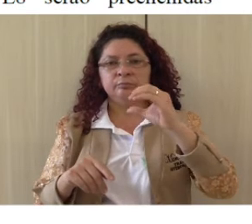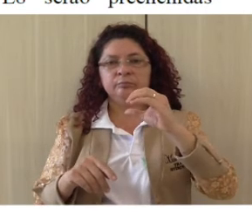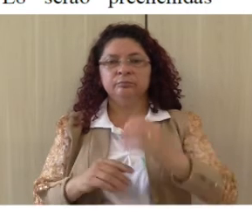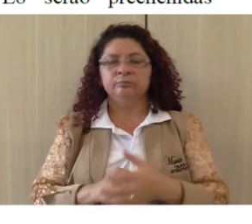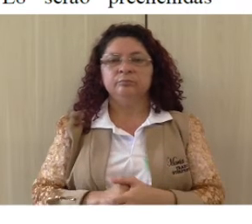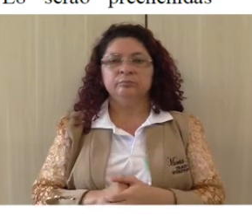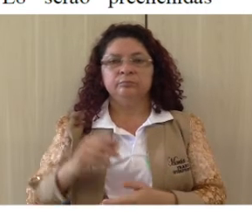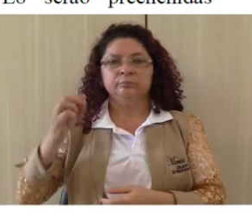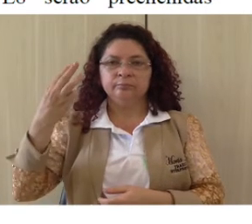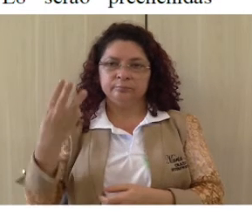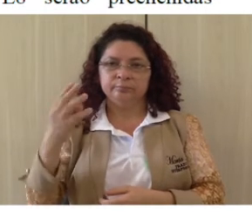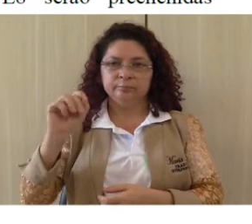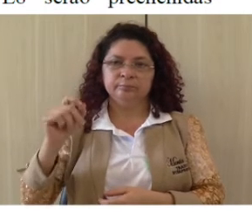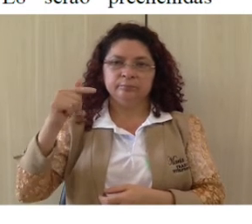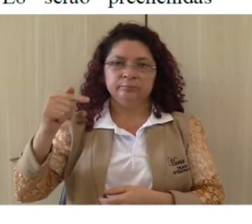Item